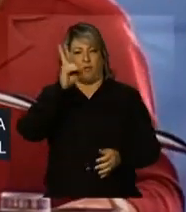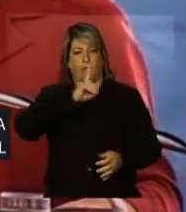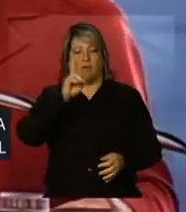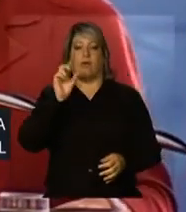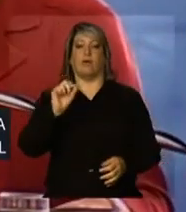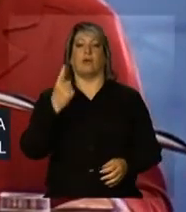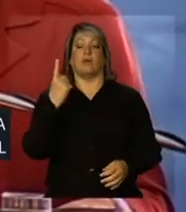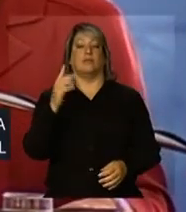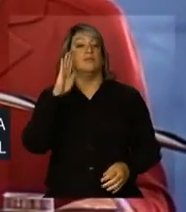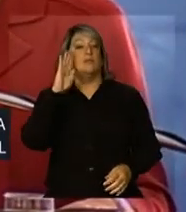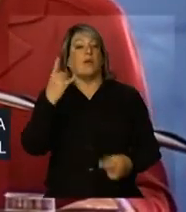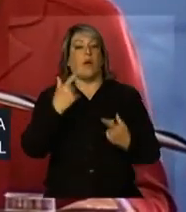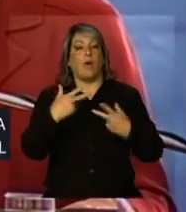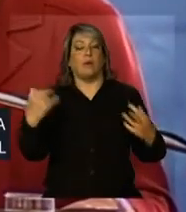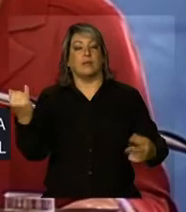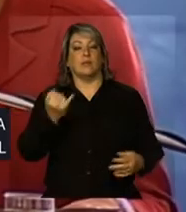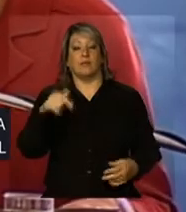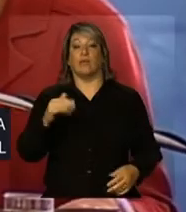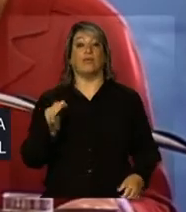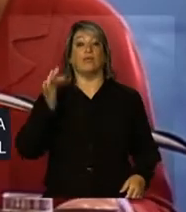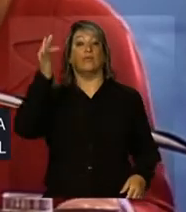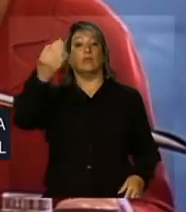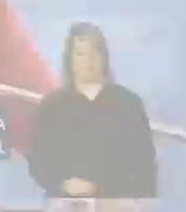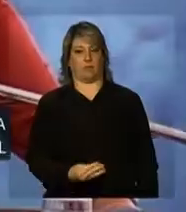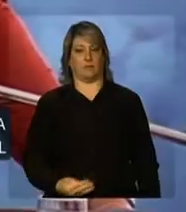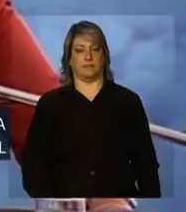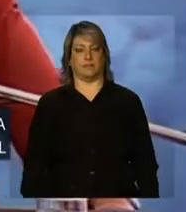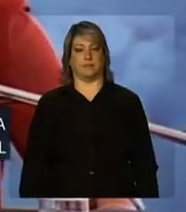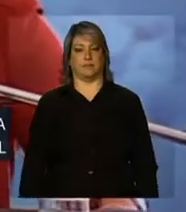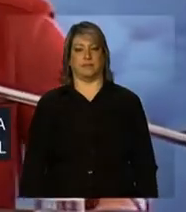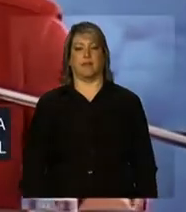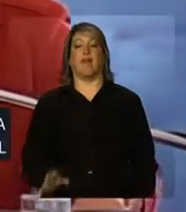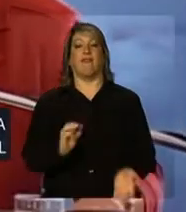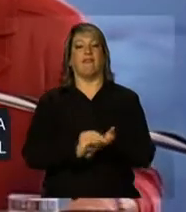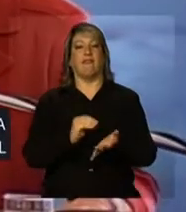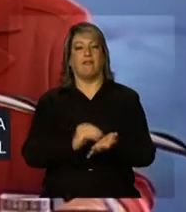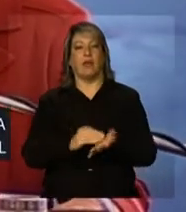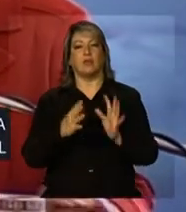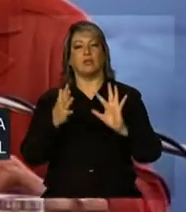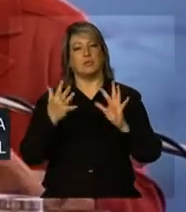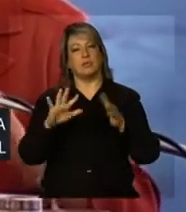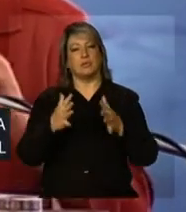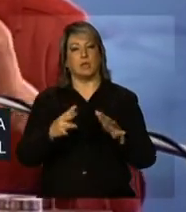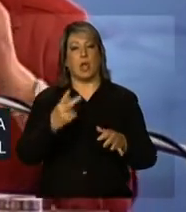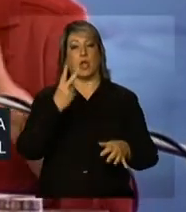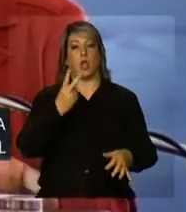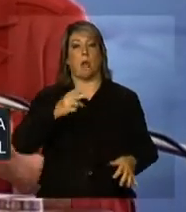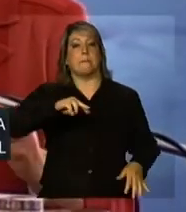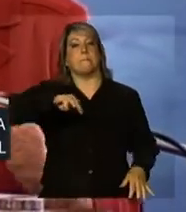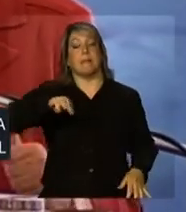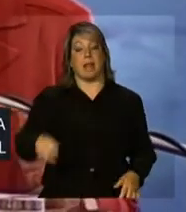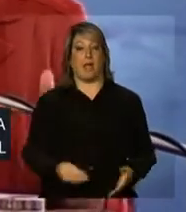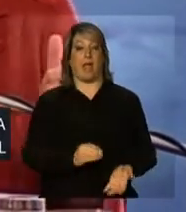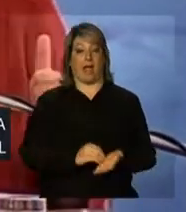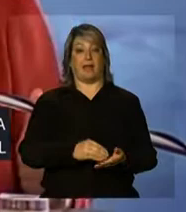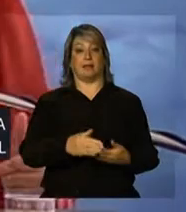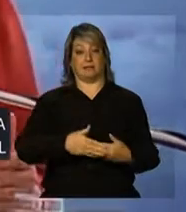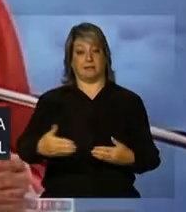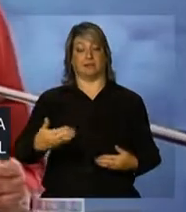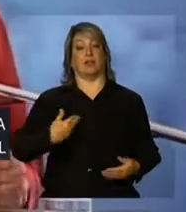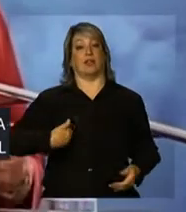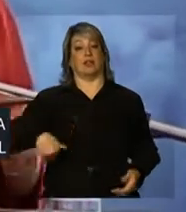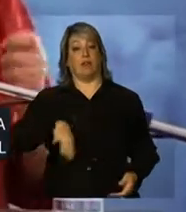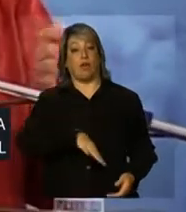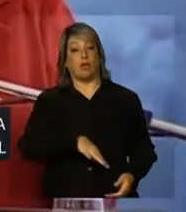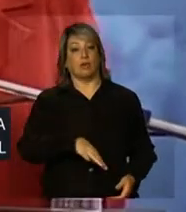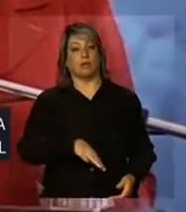componente fundamental do futuro do nosso país falta em torno de 12 milhões ainda para